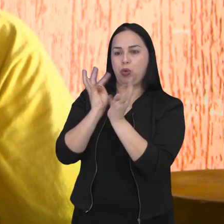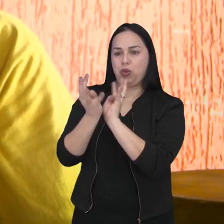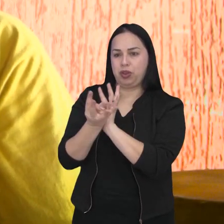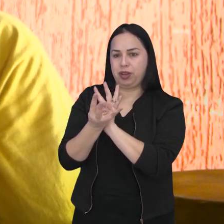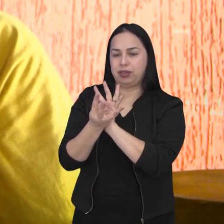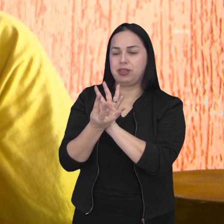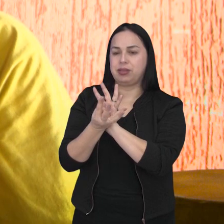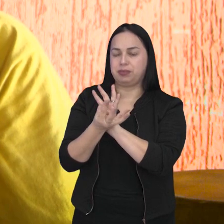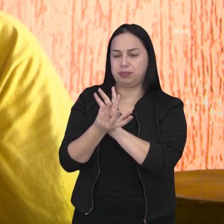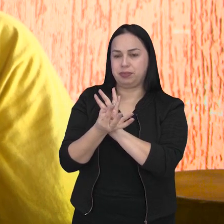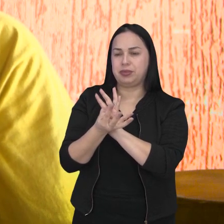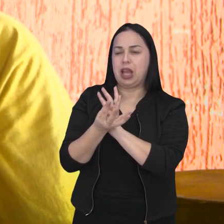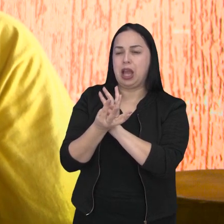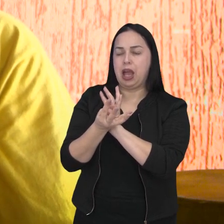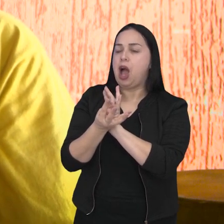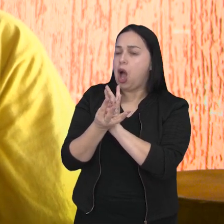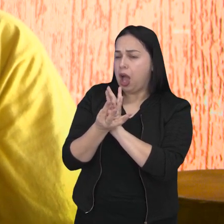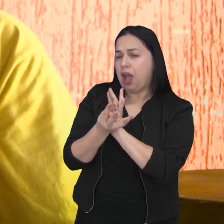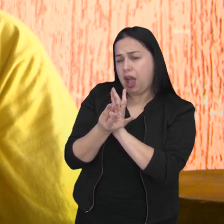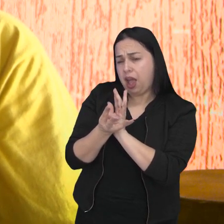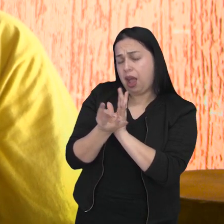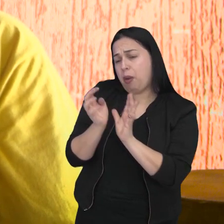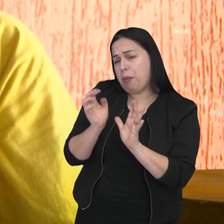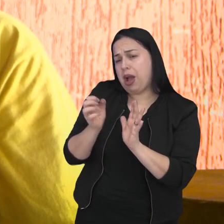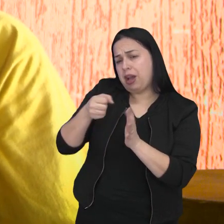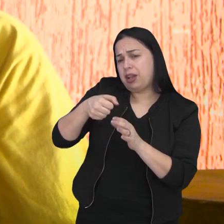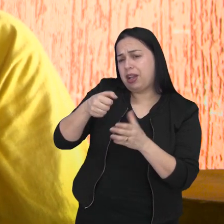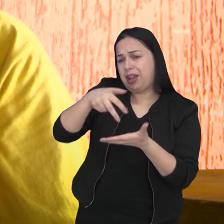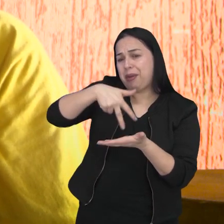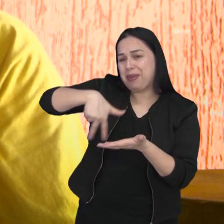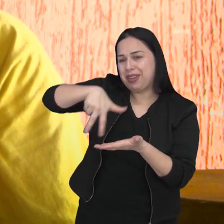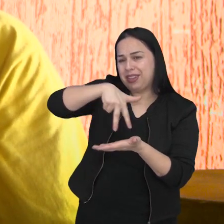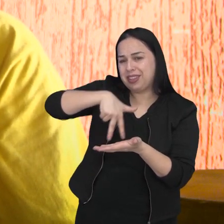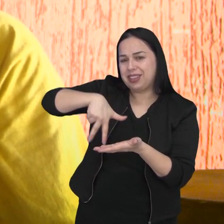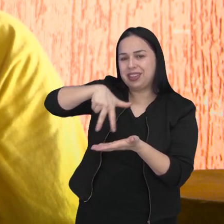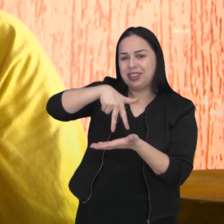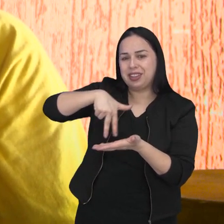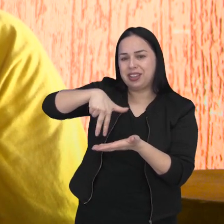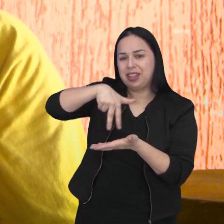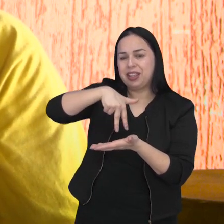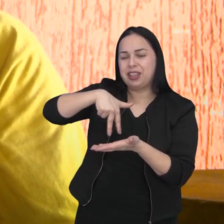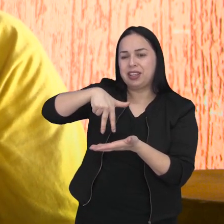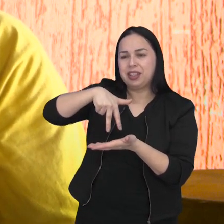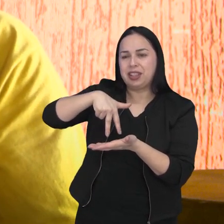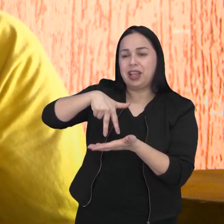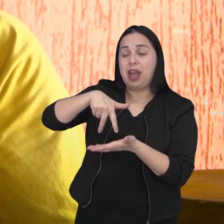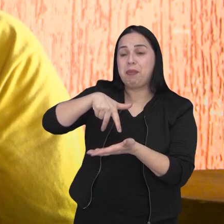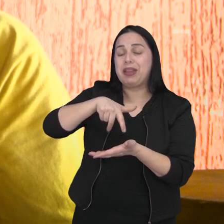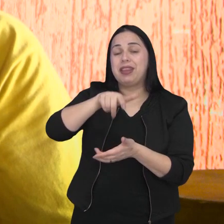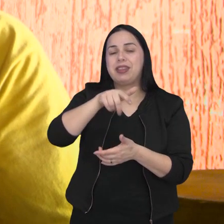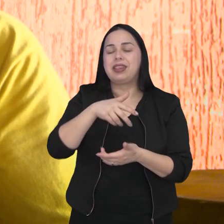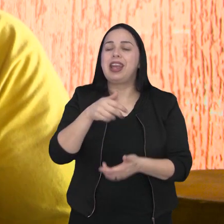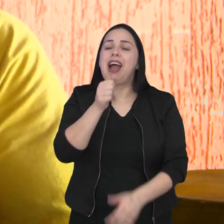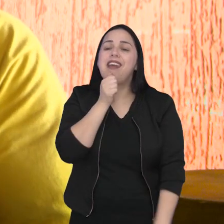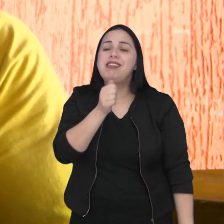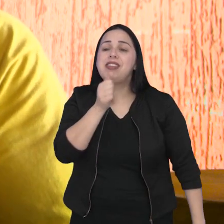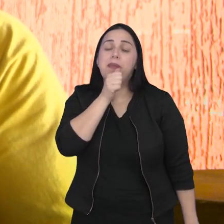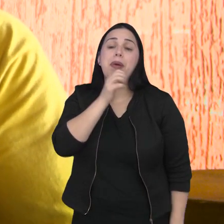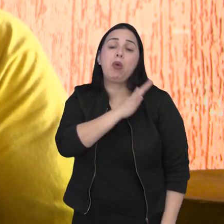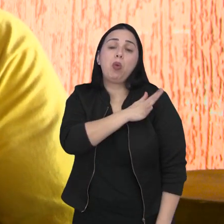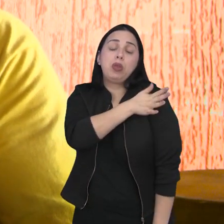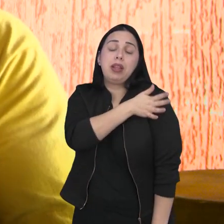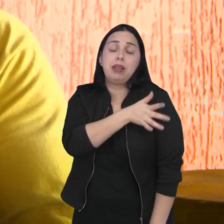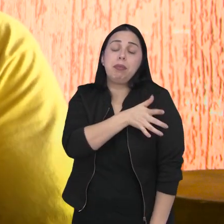porque o jongo, ele é uma dança, e por ela ser uma